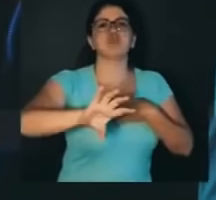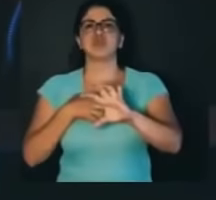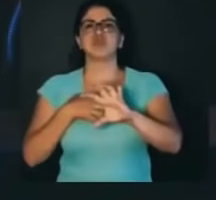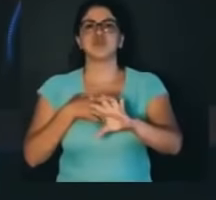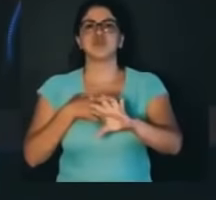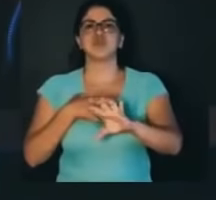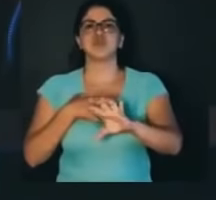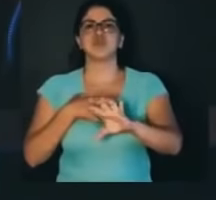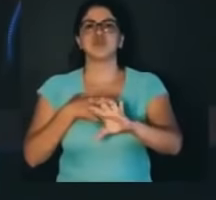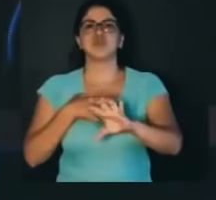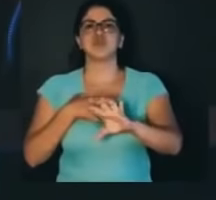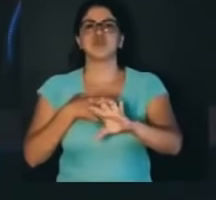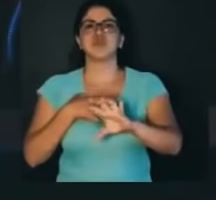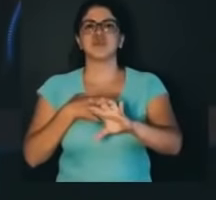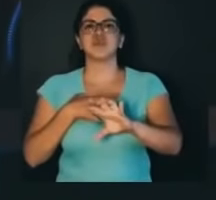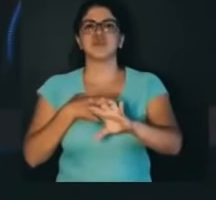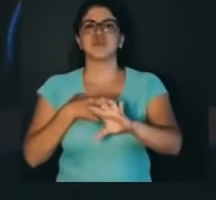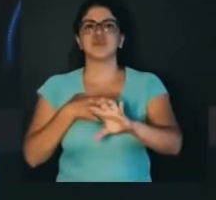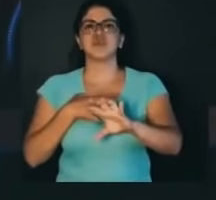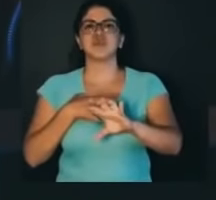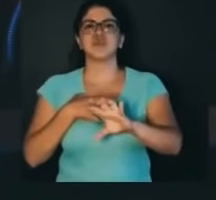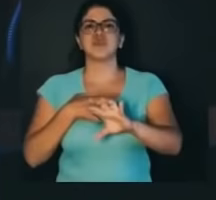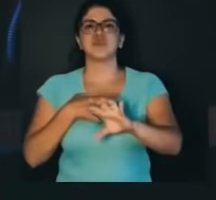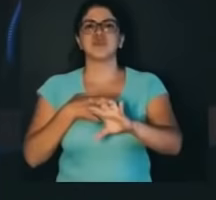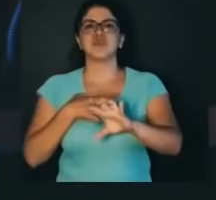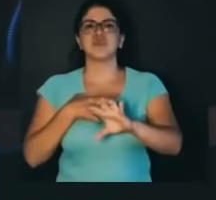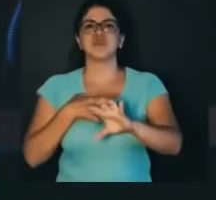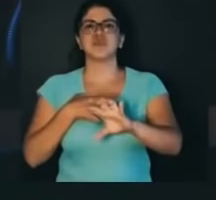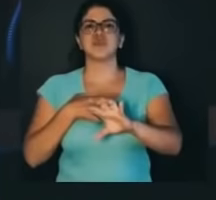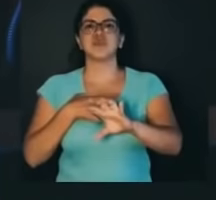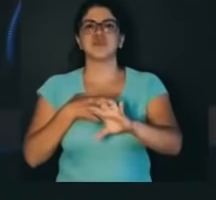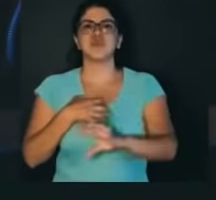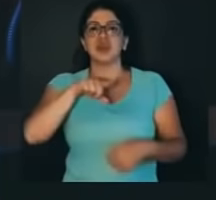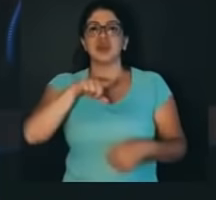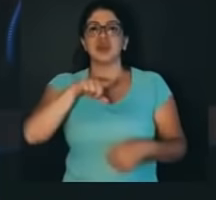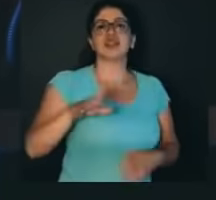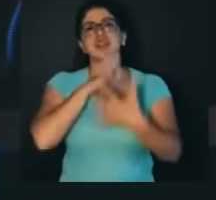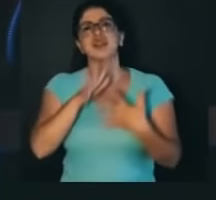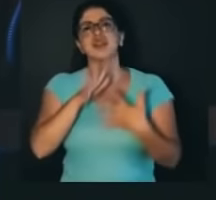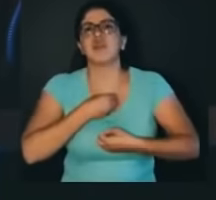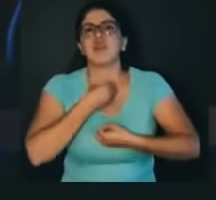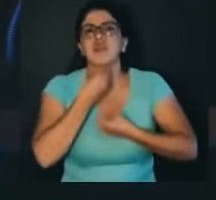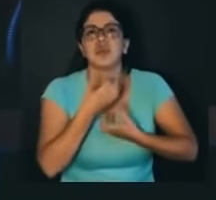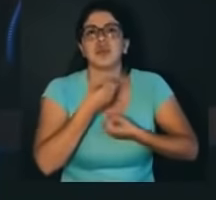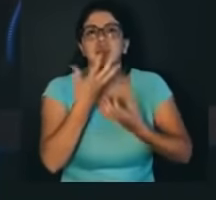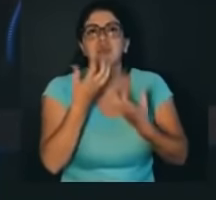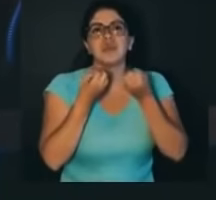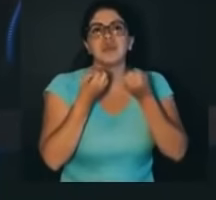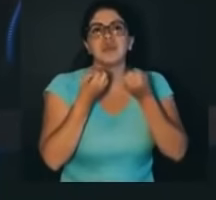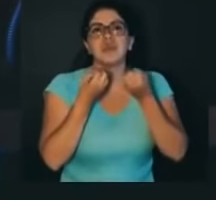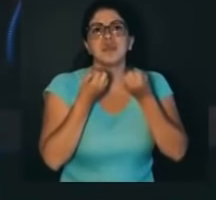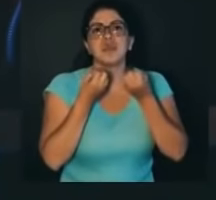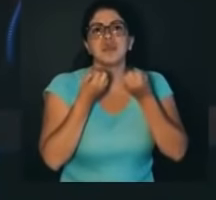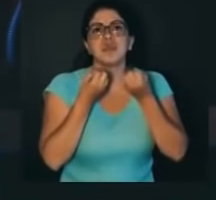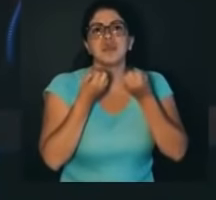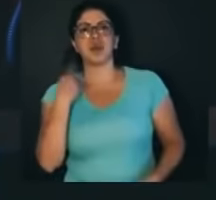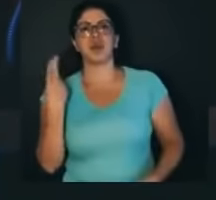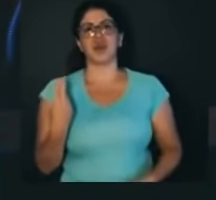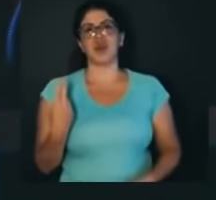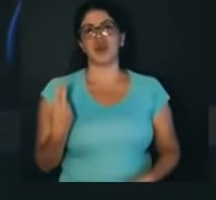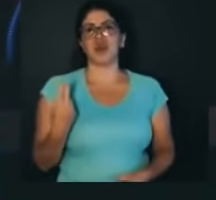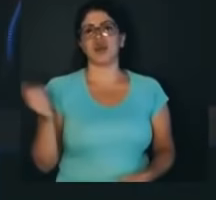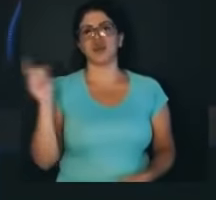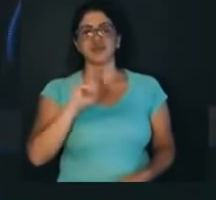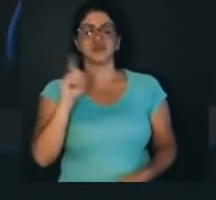emoção boa ou de uma emoção má. E isso prejudica a quem? Prejudica a você, porque